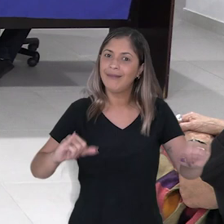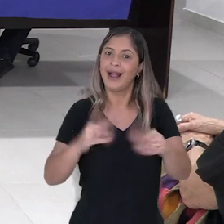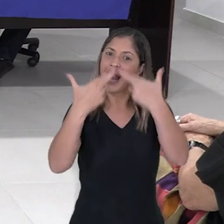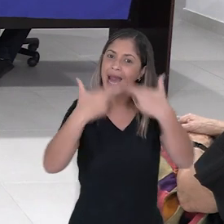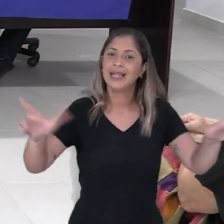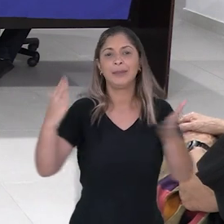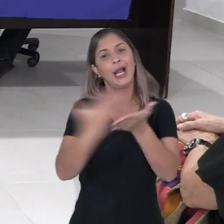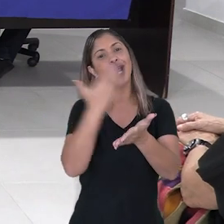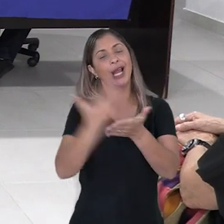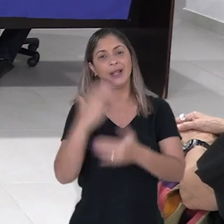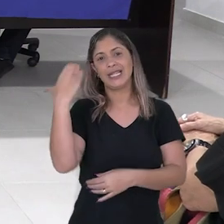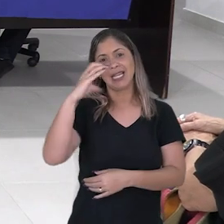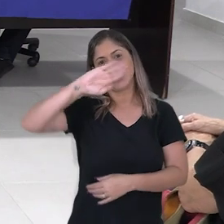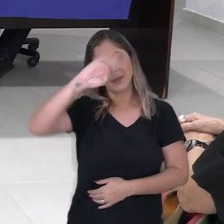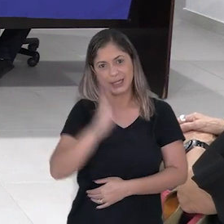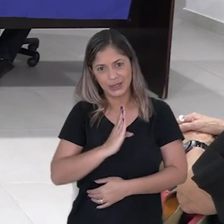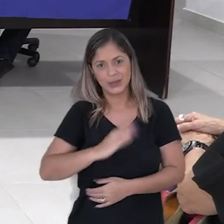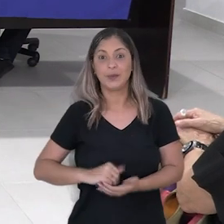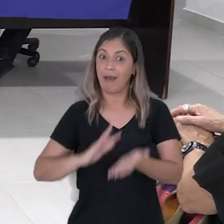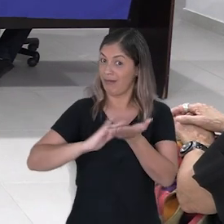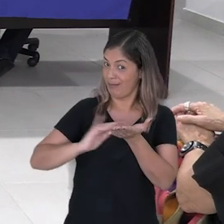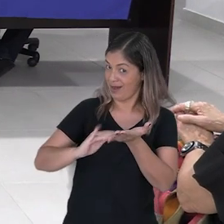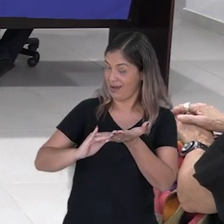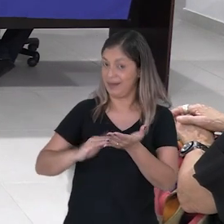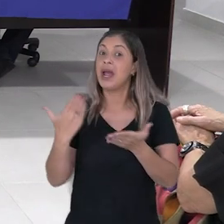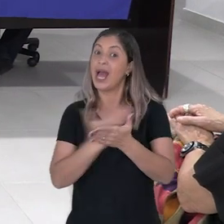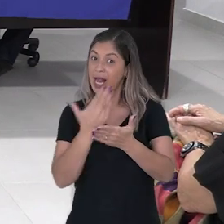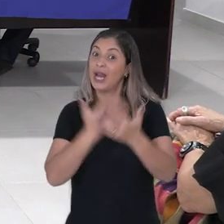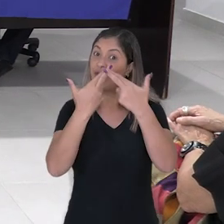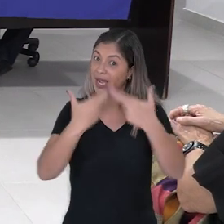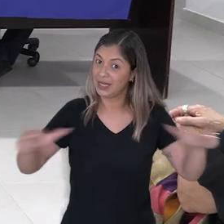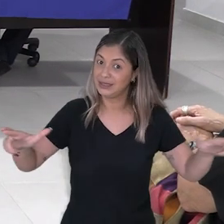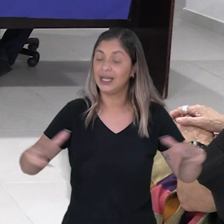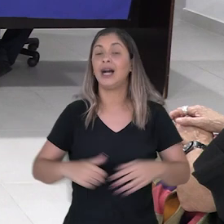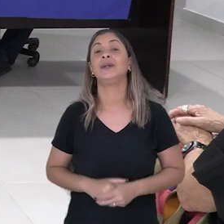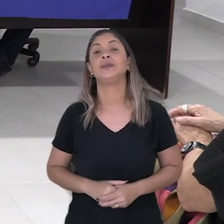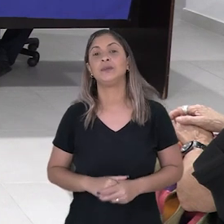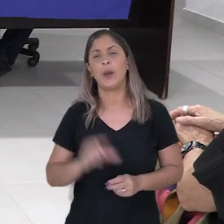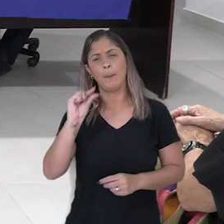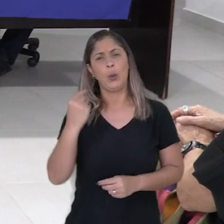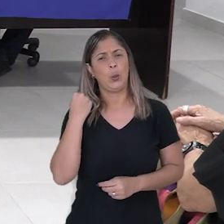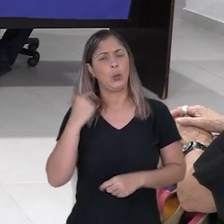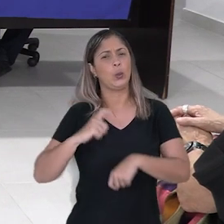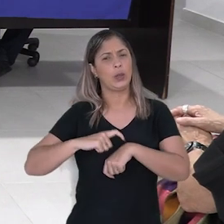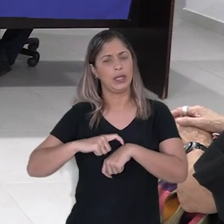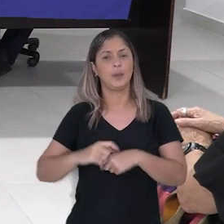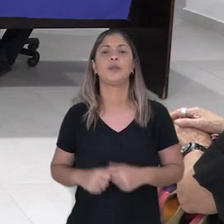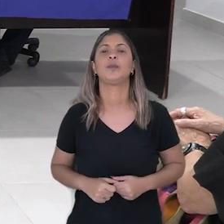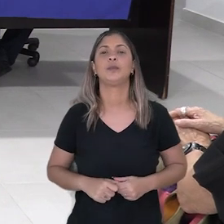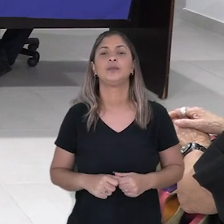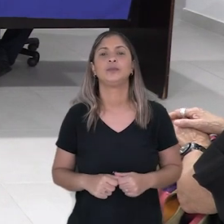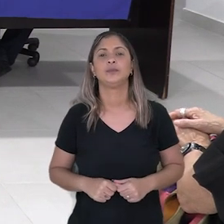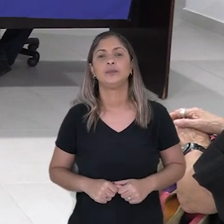lançamento do livro Ciência para o Brasil em Braille. É um livro que foi lançado recentemente na versão normal,